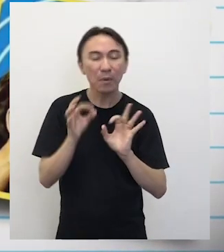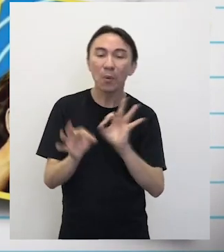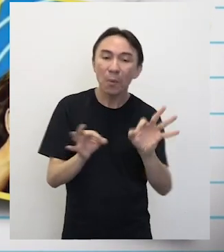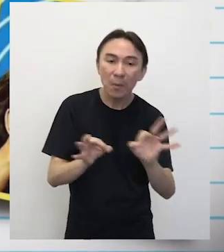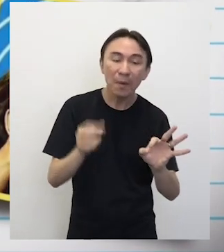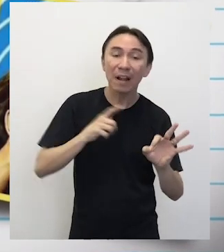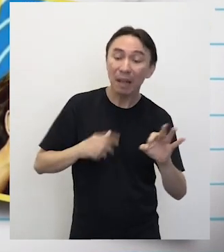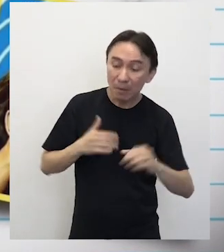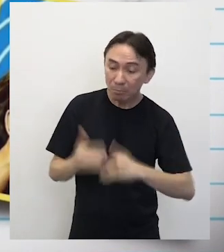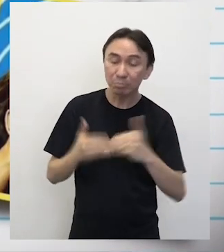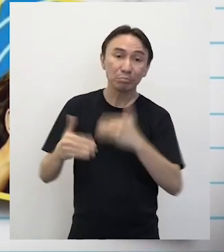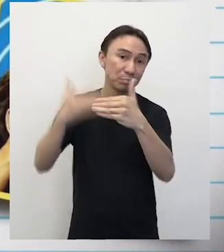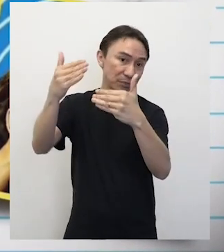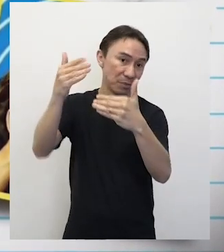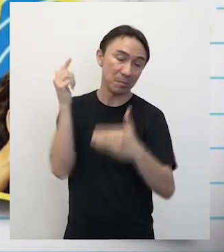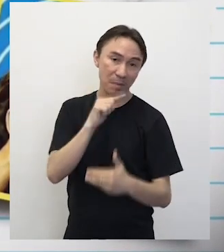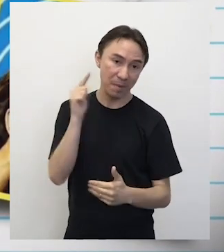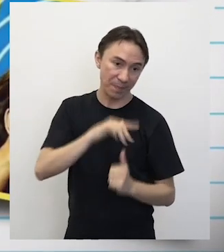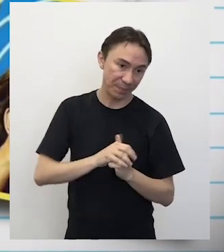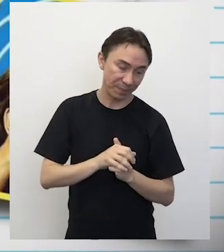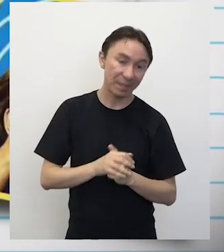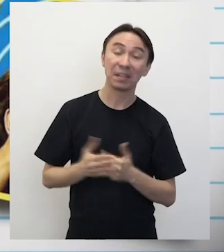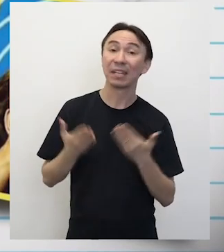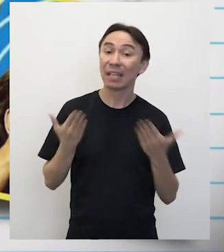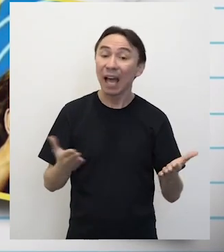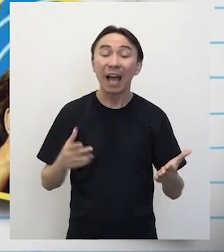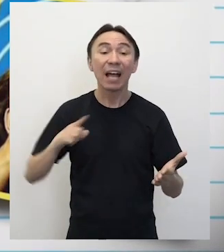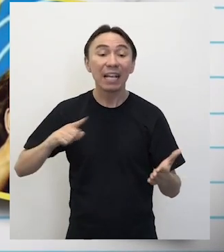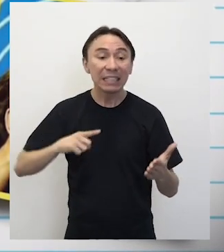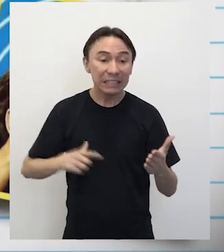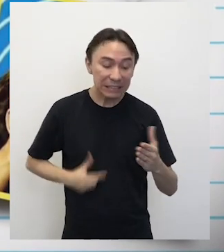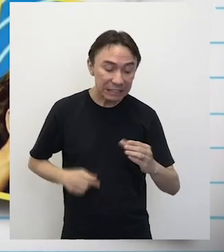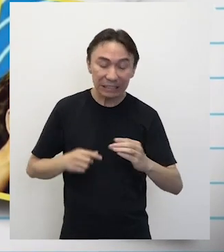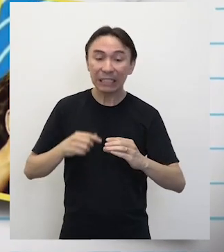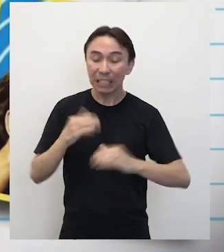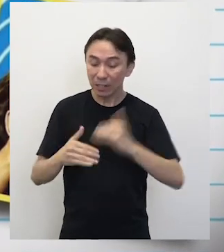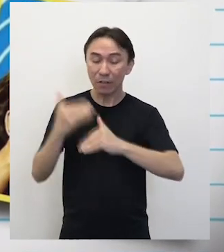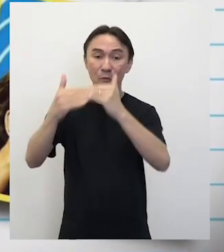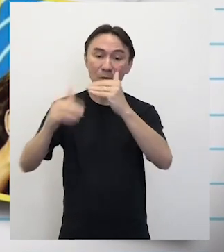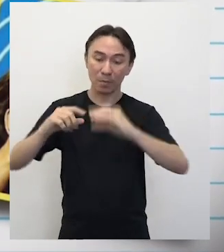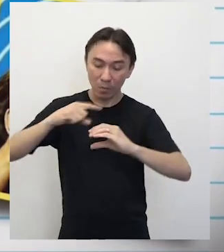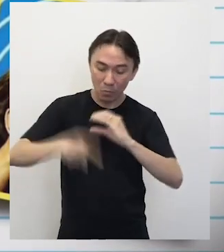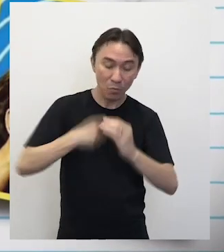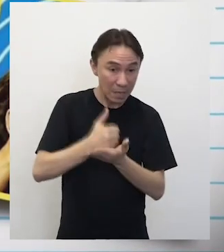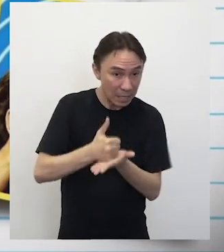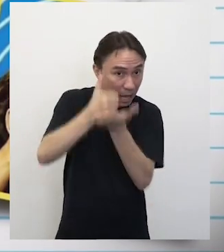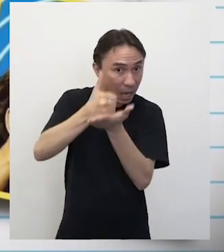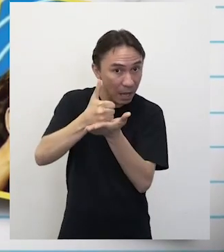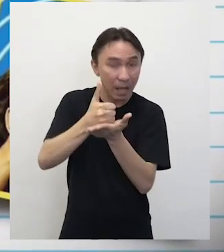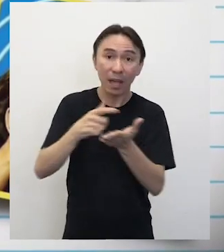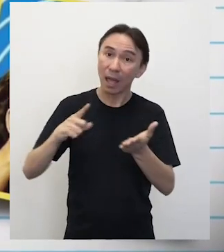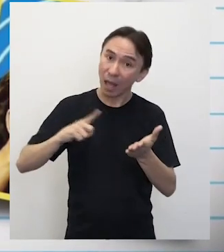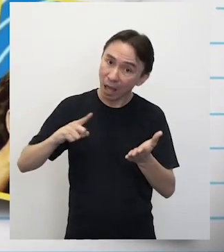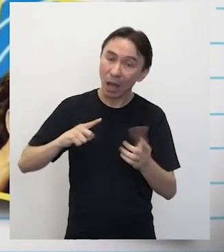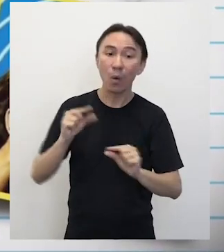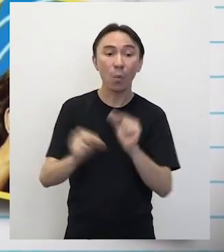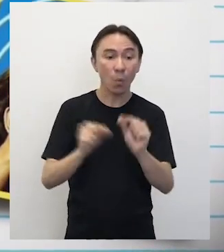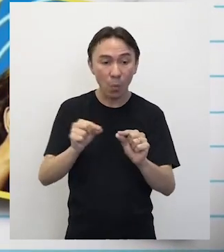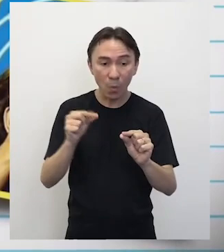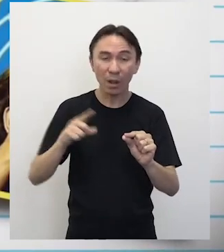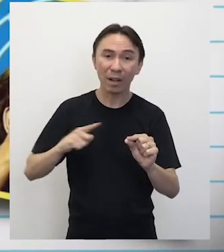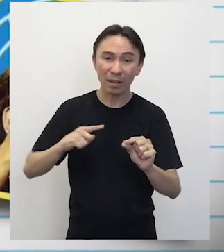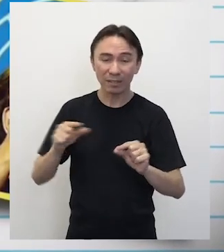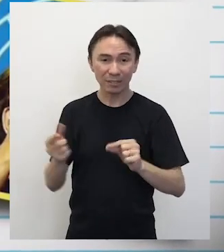princípios que lhe dão fundamento. De acordo com ele, desenvolvimento sustentável é aquele que atende às necessidades do presente sem